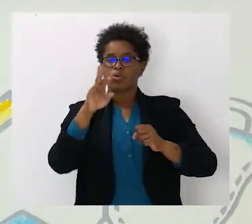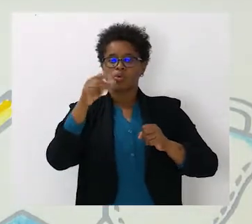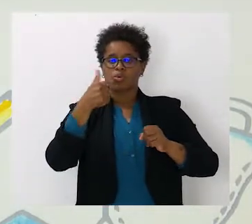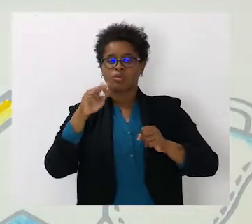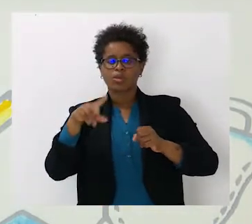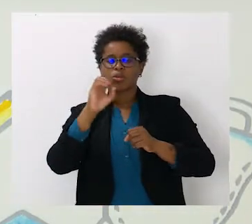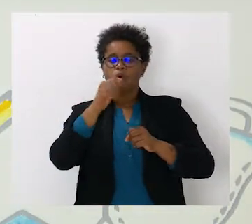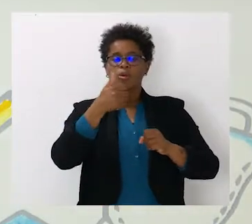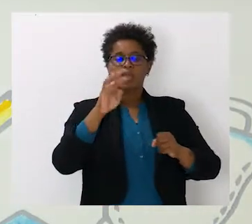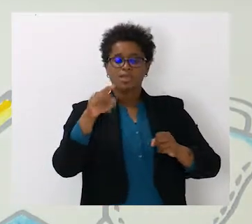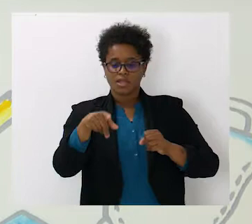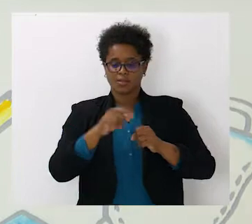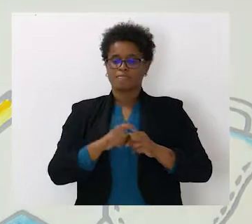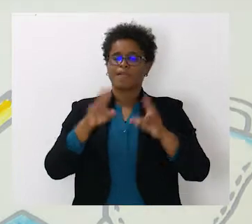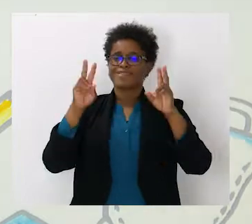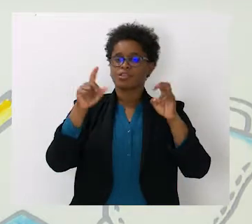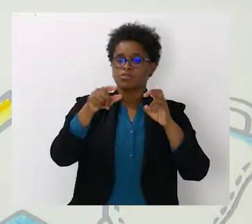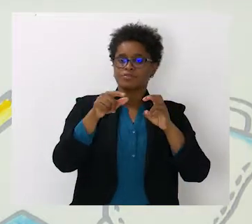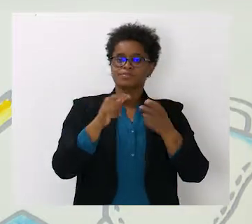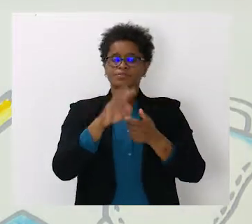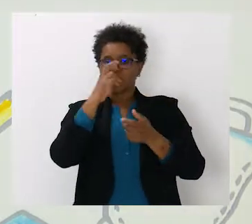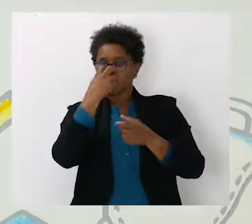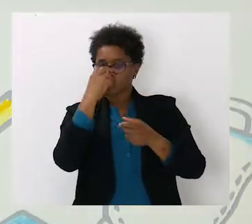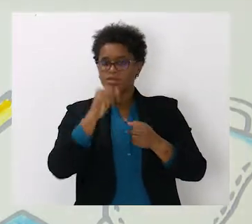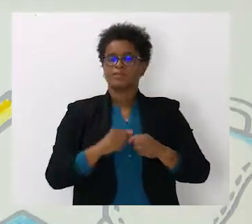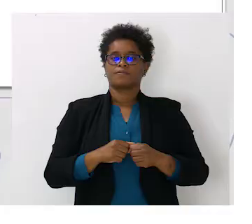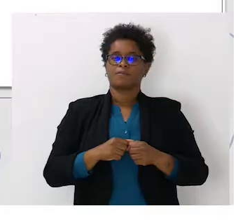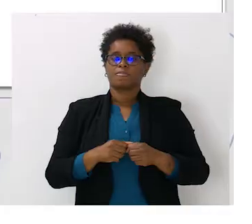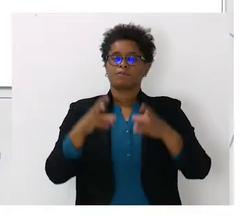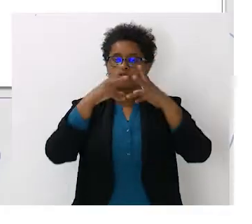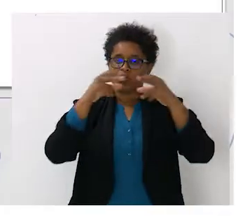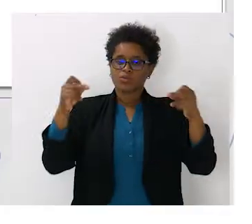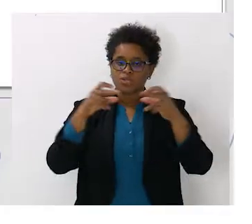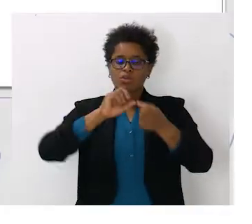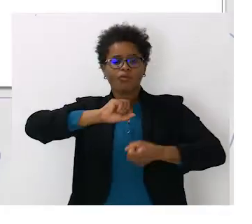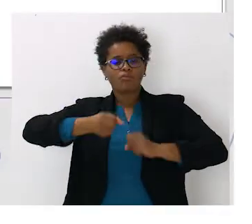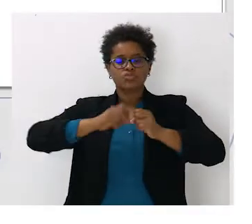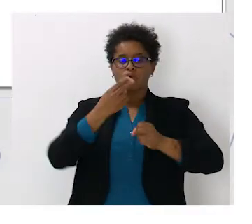Uma observação ali, a título de curiosidade: o